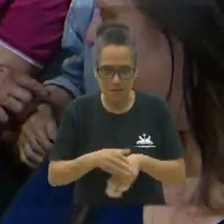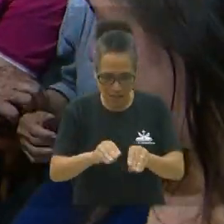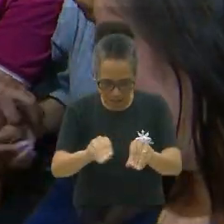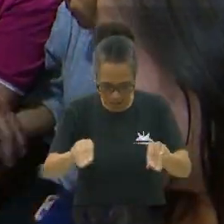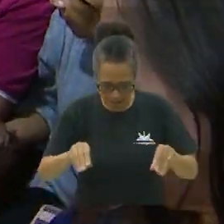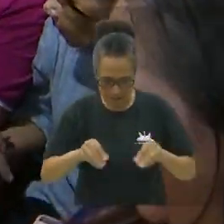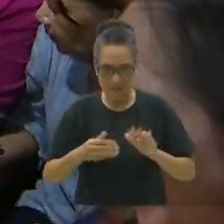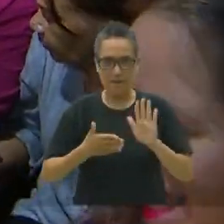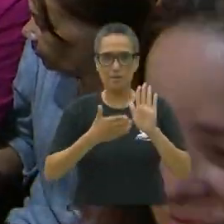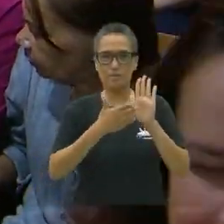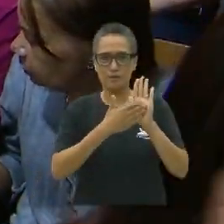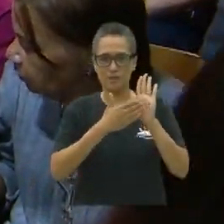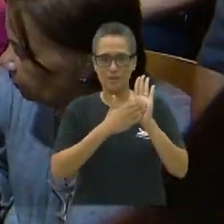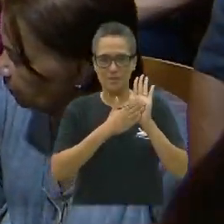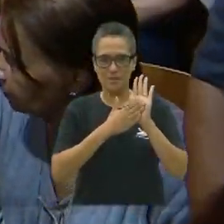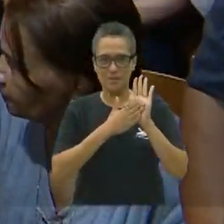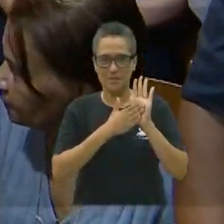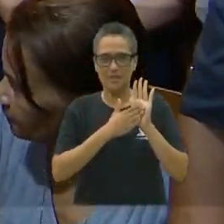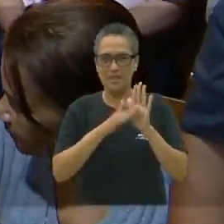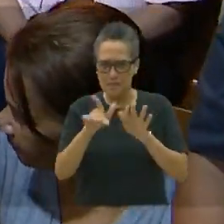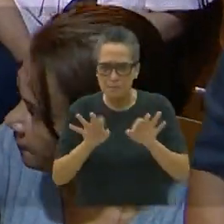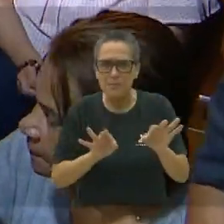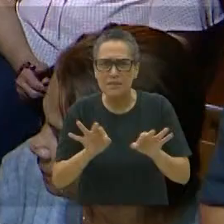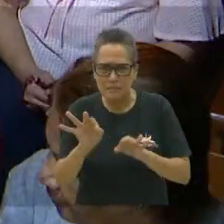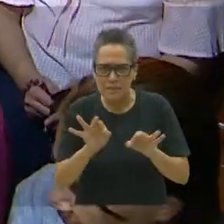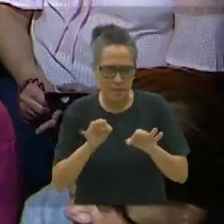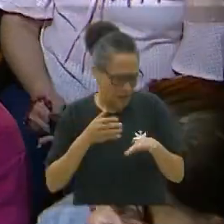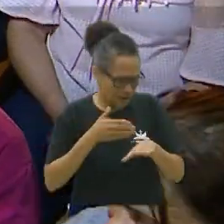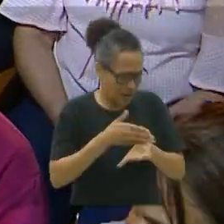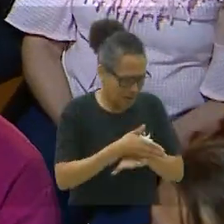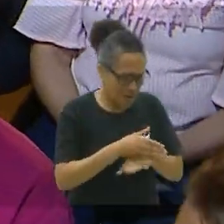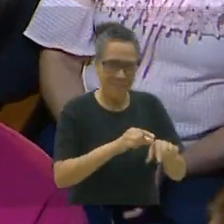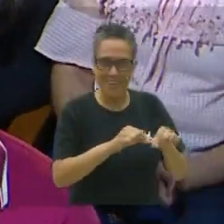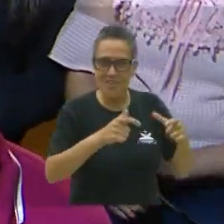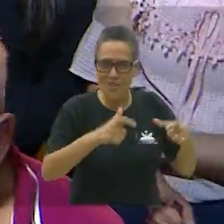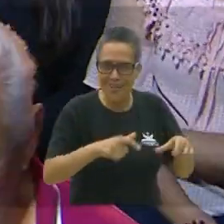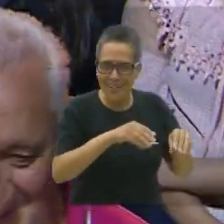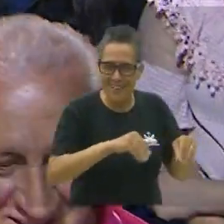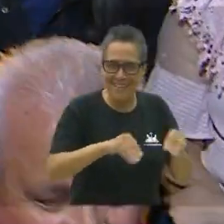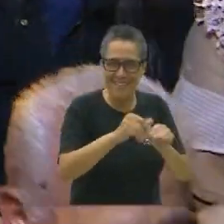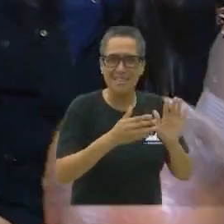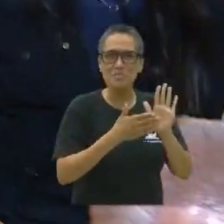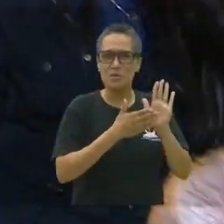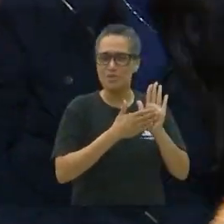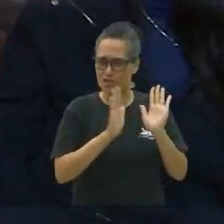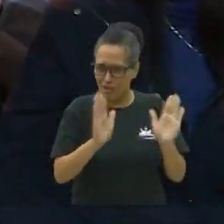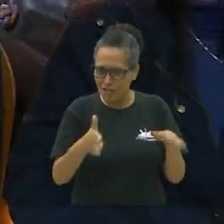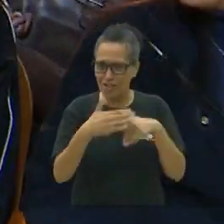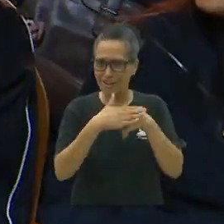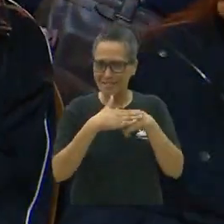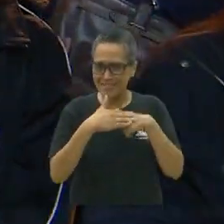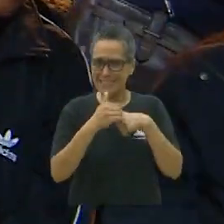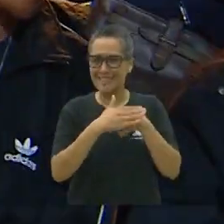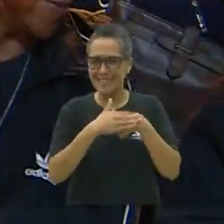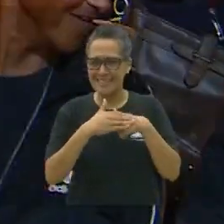para ele. Estão preparados para entrar na terra prometida, meus queridos?